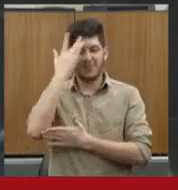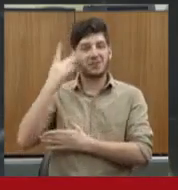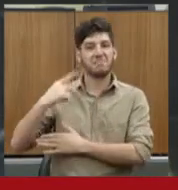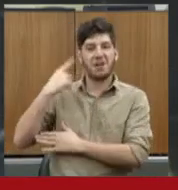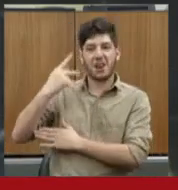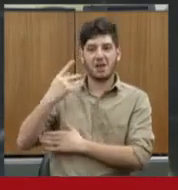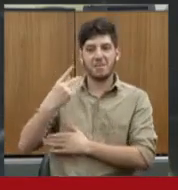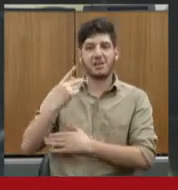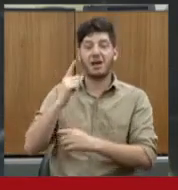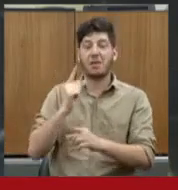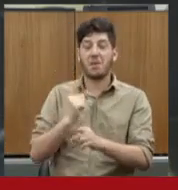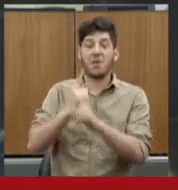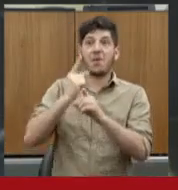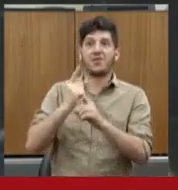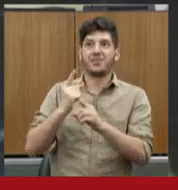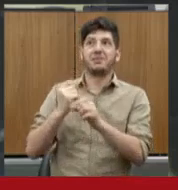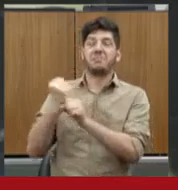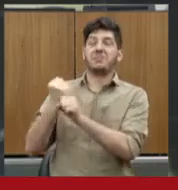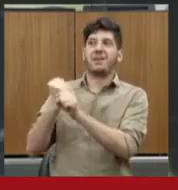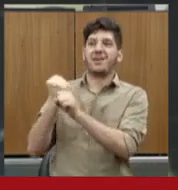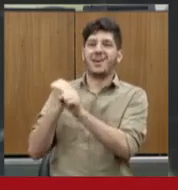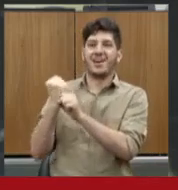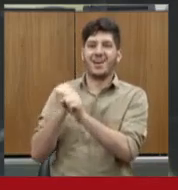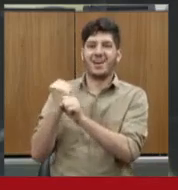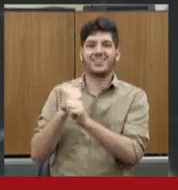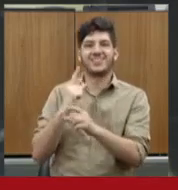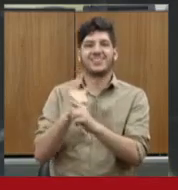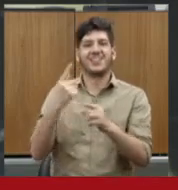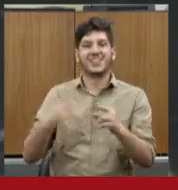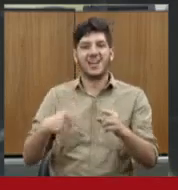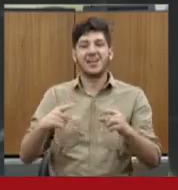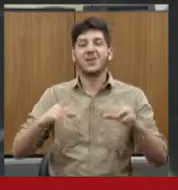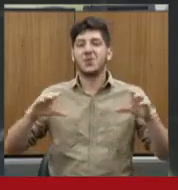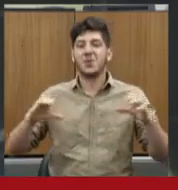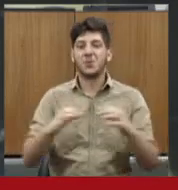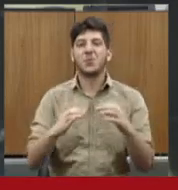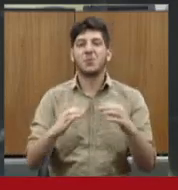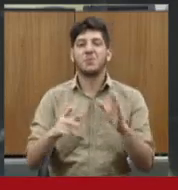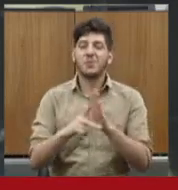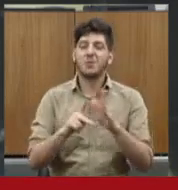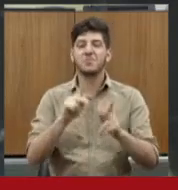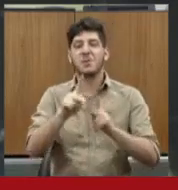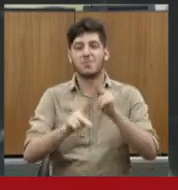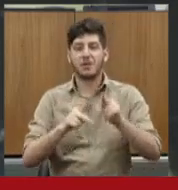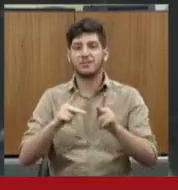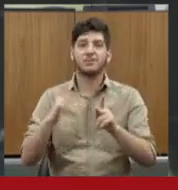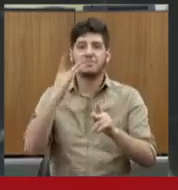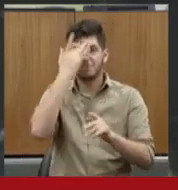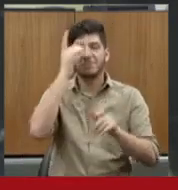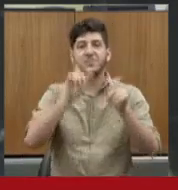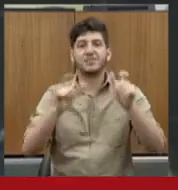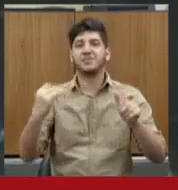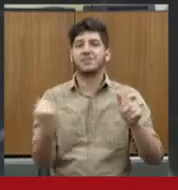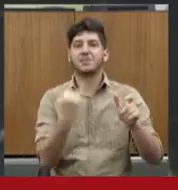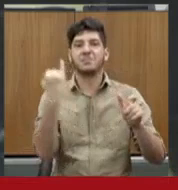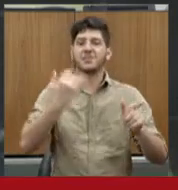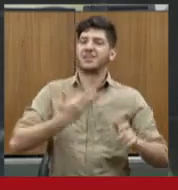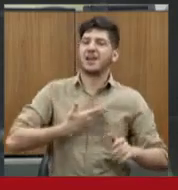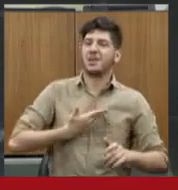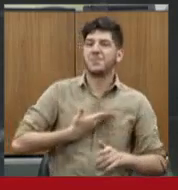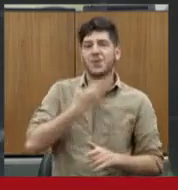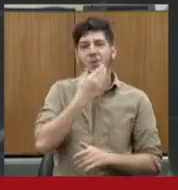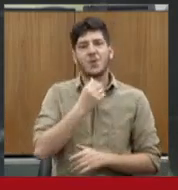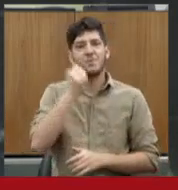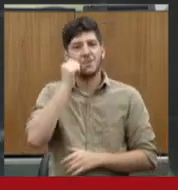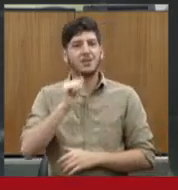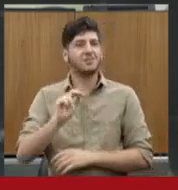de ver essa casa, que é a Casa do Povo, com tanta gente importante, com tantas pessoas, amigos e amigas, que têm uma história